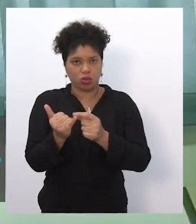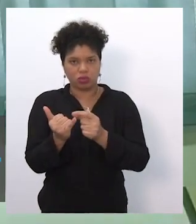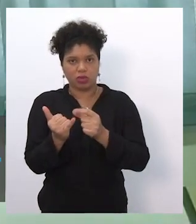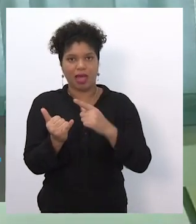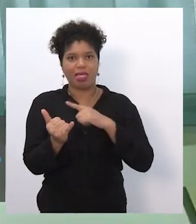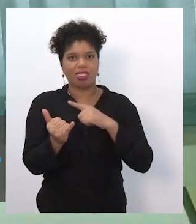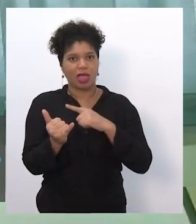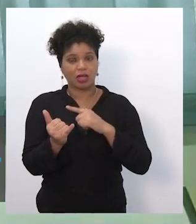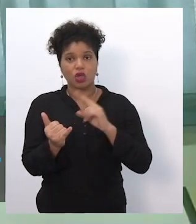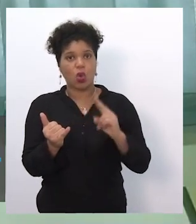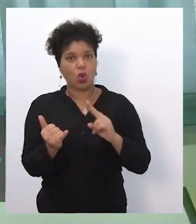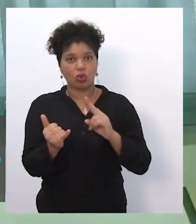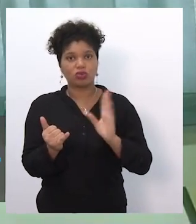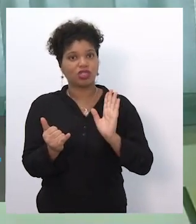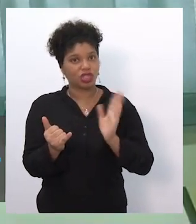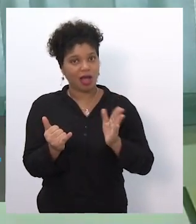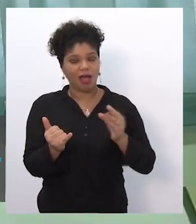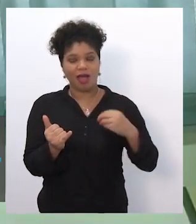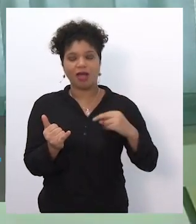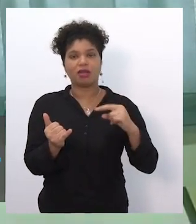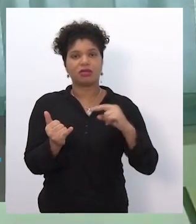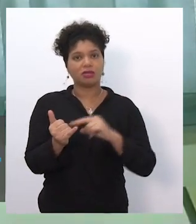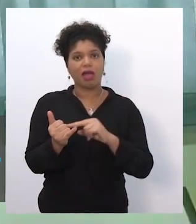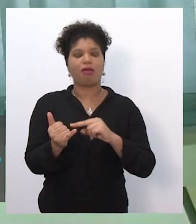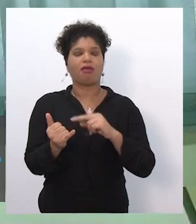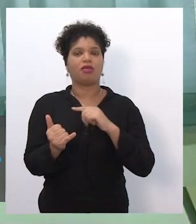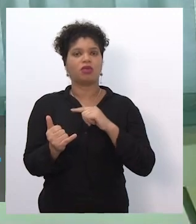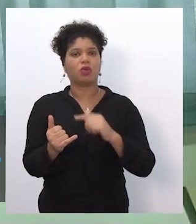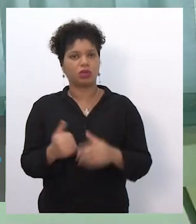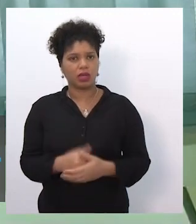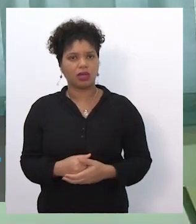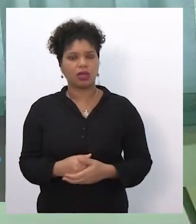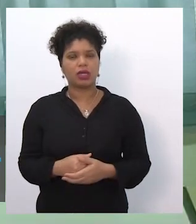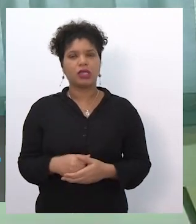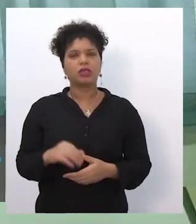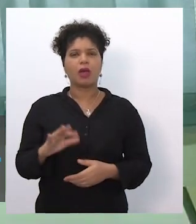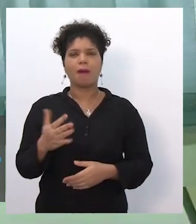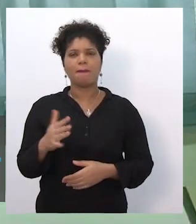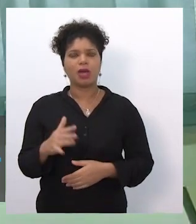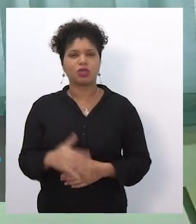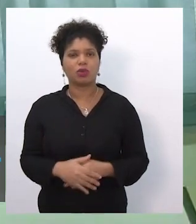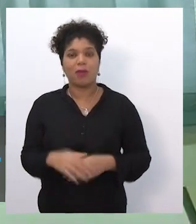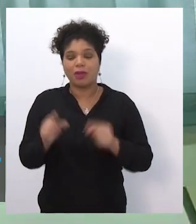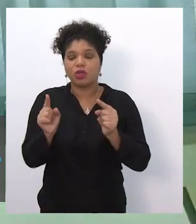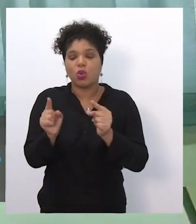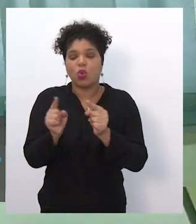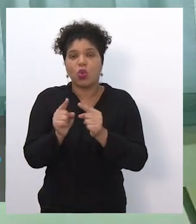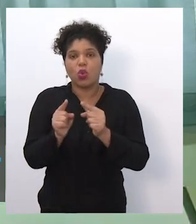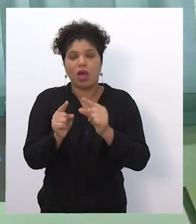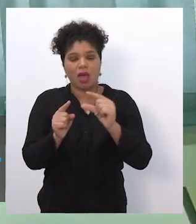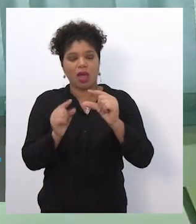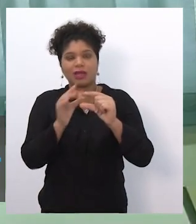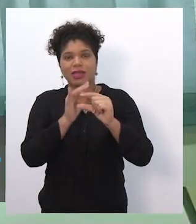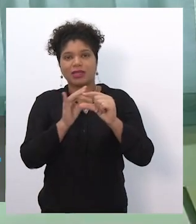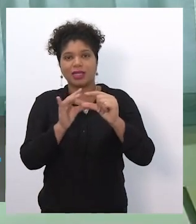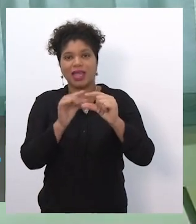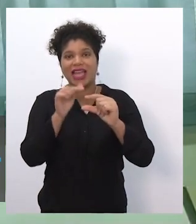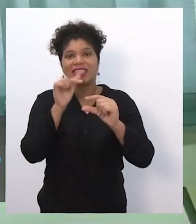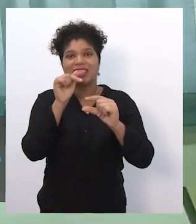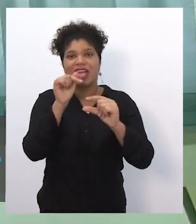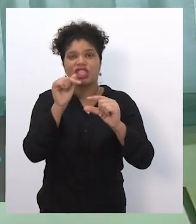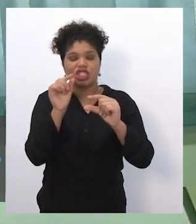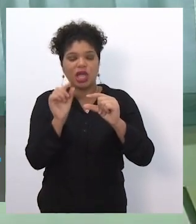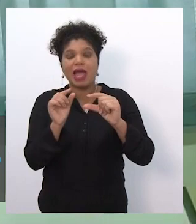855. Ele já tem, na verdade, exatamente a dimensão do transistor de 7 nanômetros também.